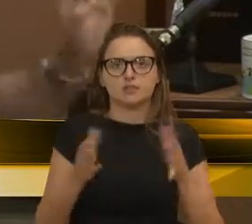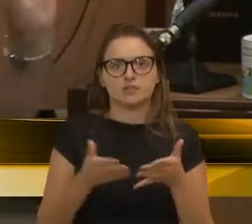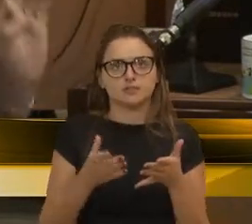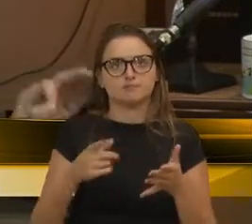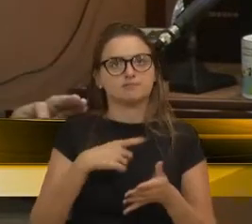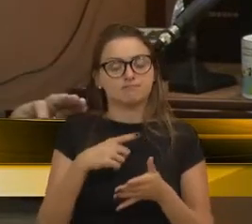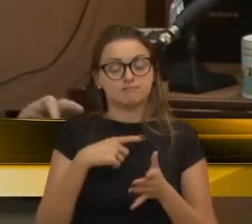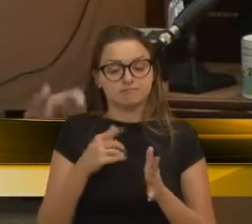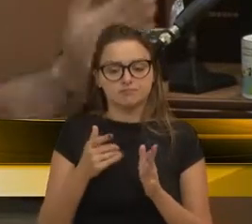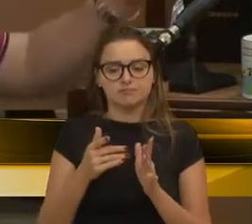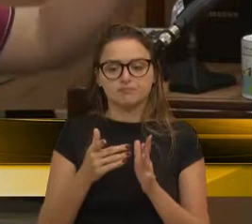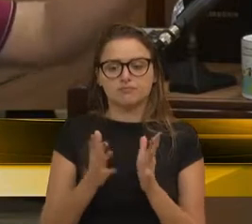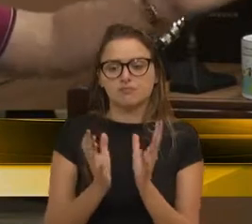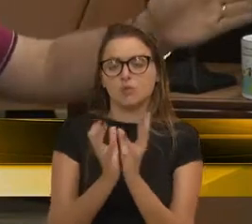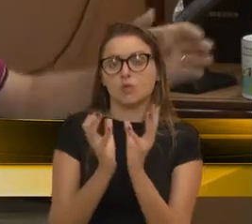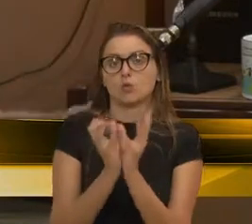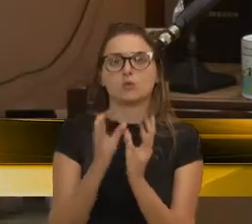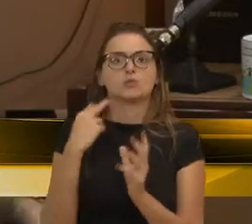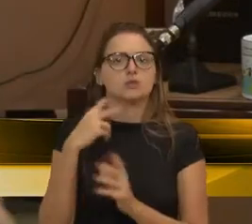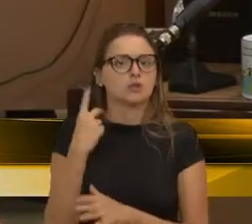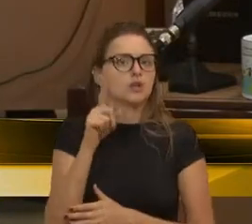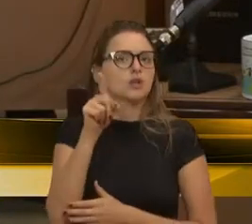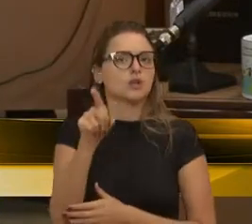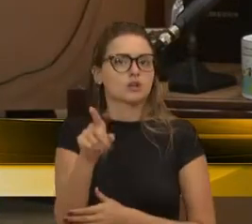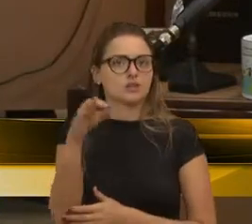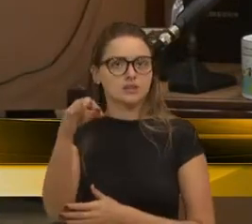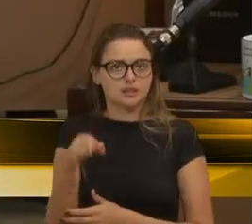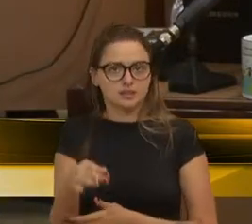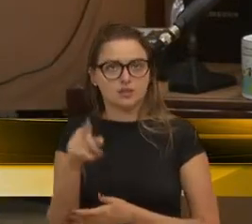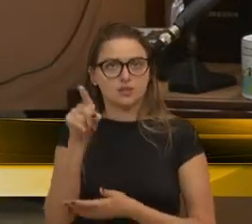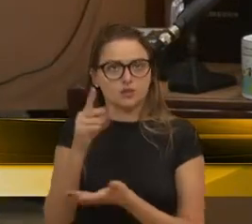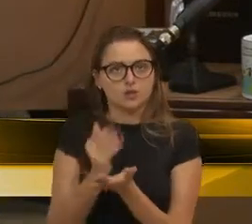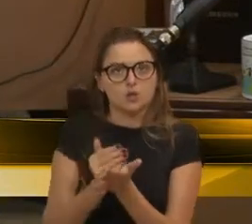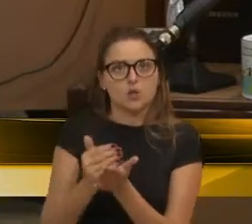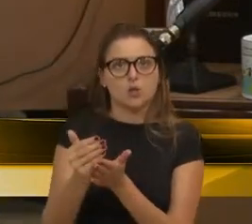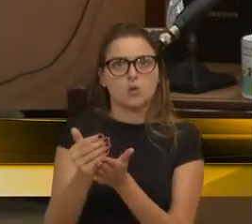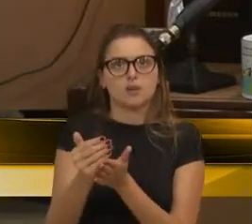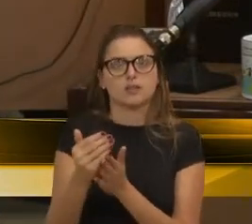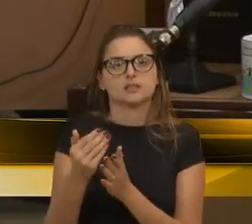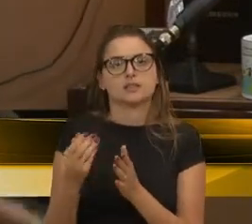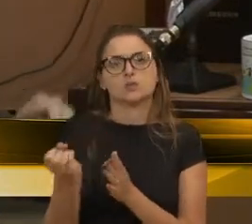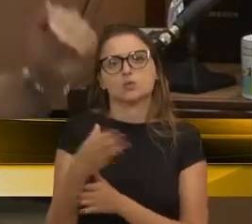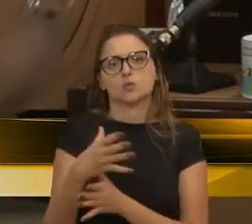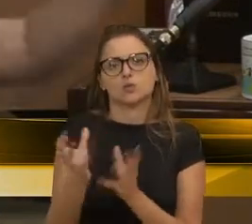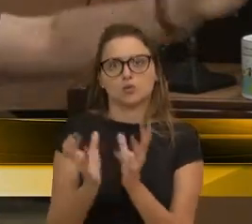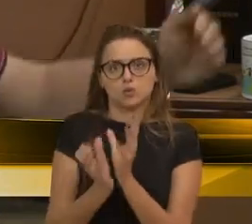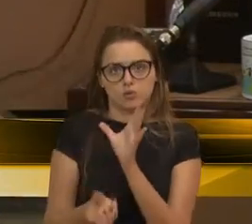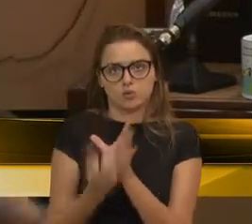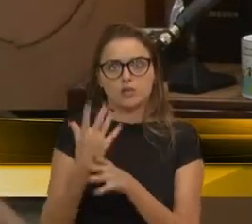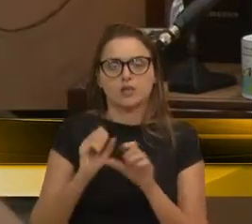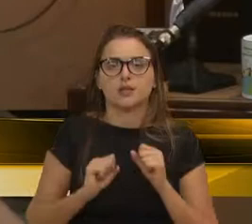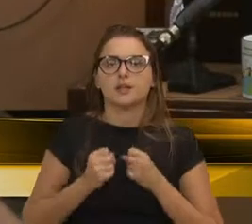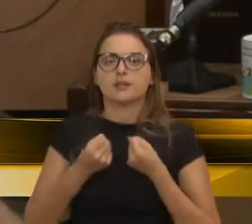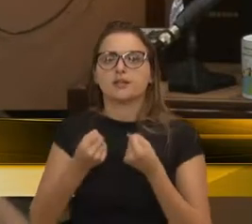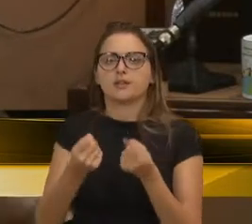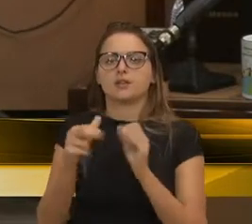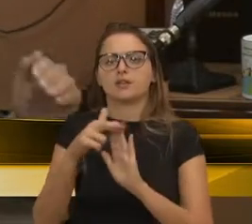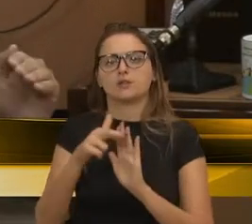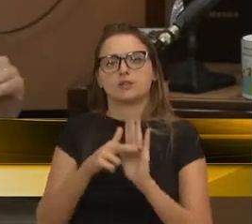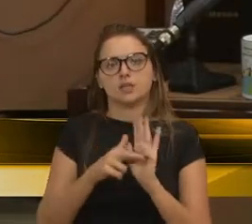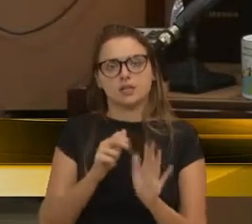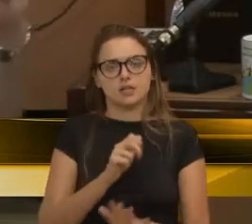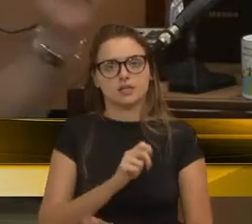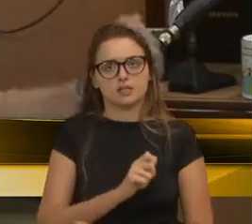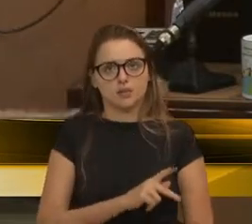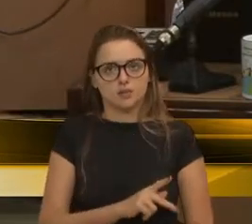frente nacional de vereadores, eu acho que Vossa Excelência dá o pontapé inicial com essa frente parlamentar em defesa da Previdência Pública, porque